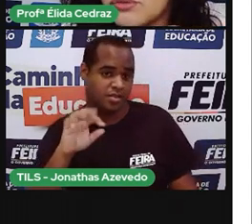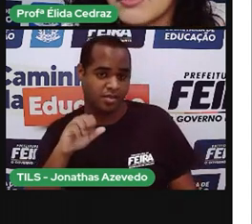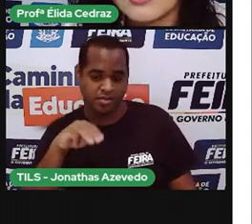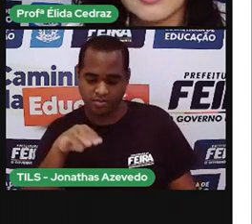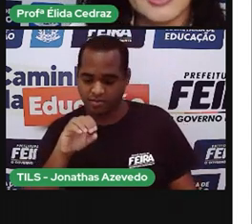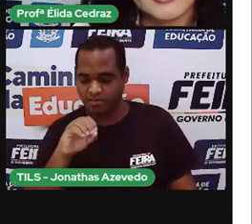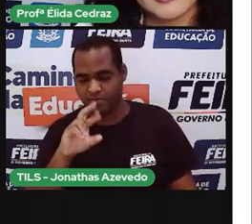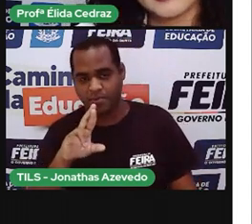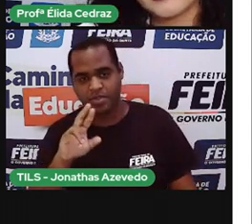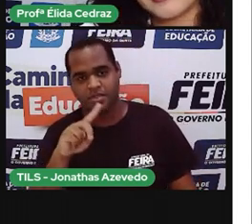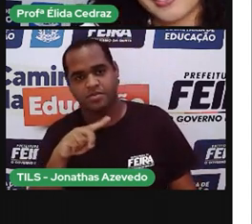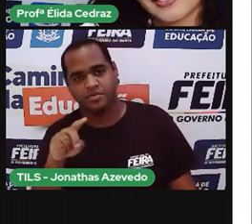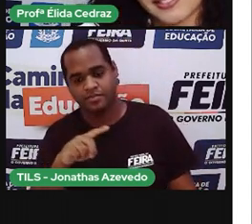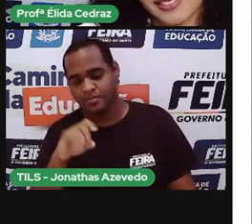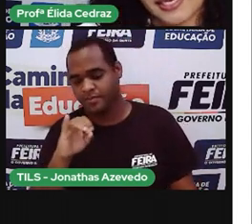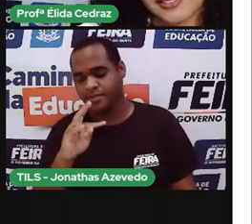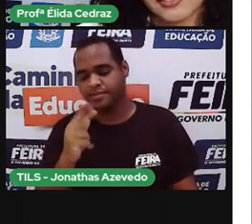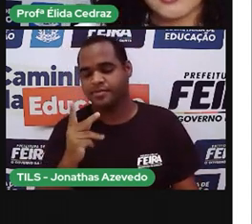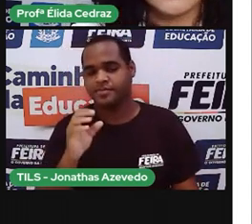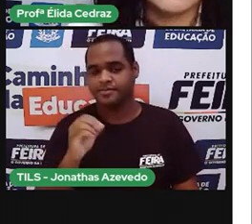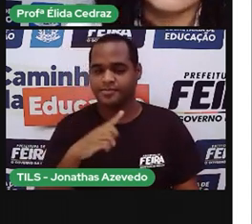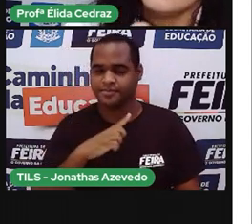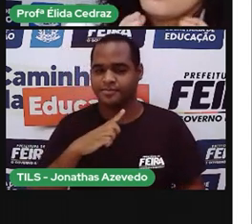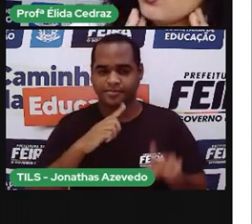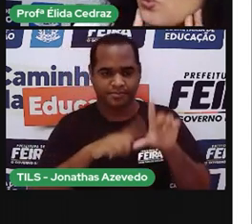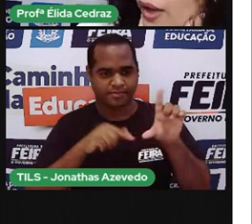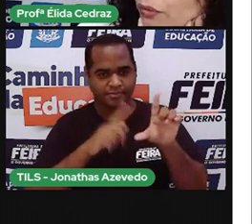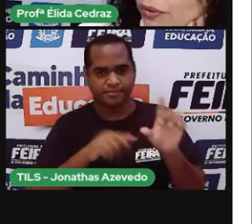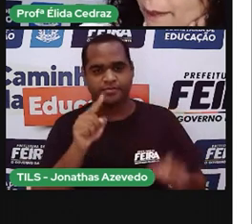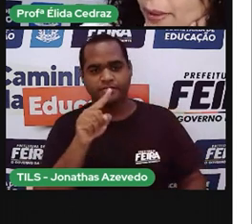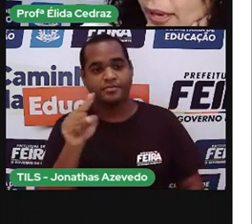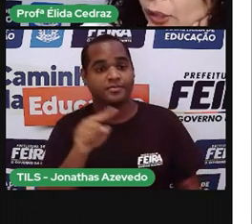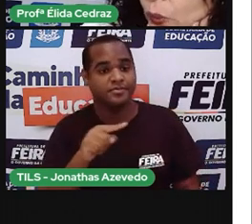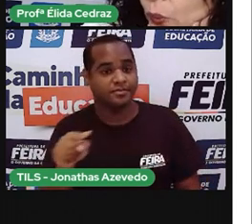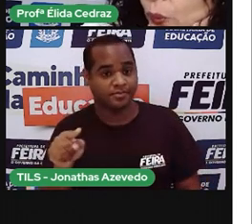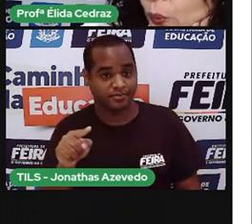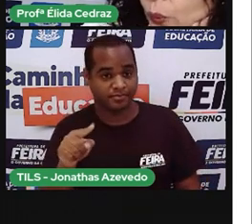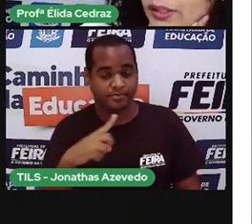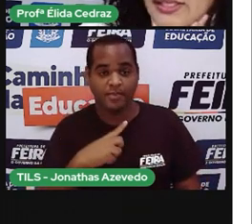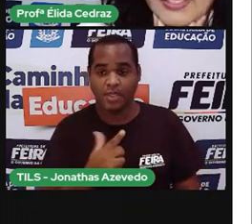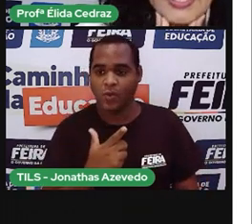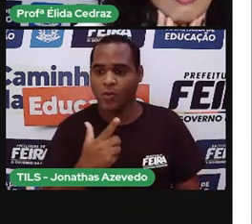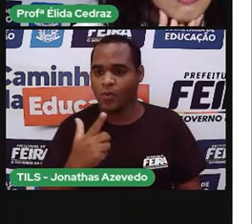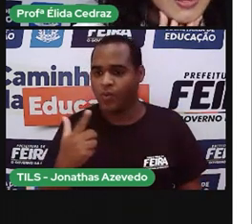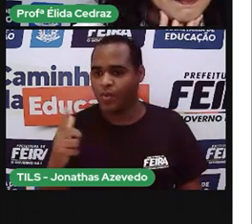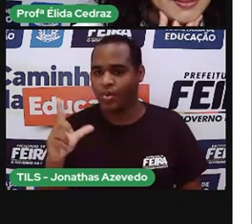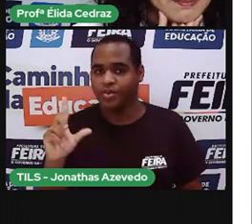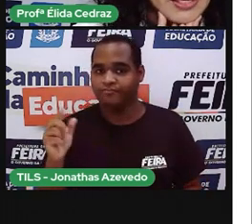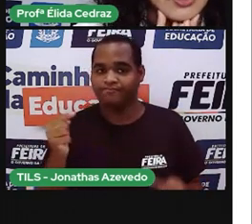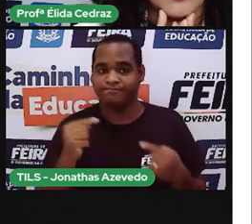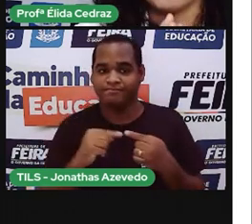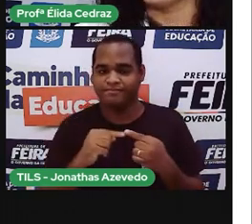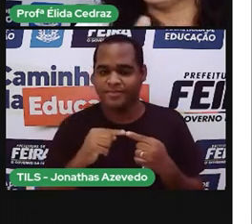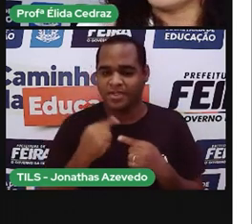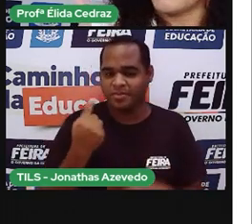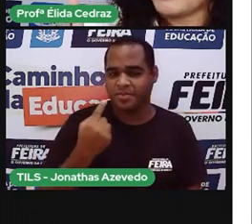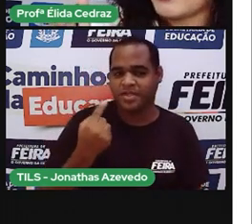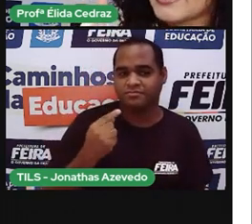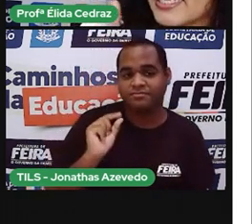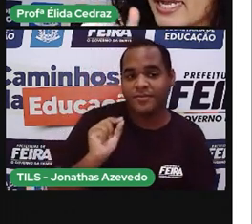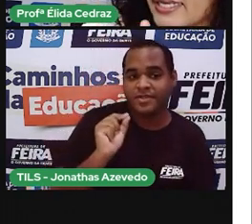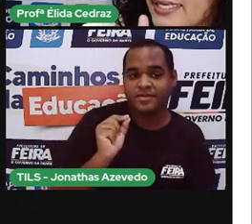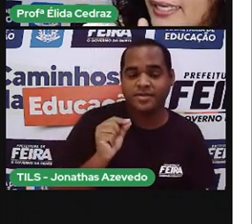tamborzinho tem a letra z alfabeto vem entender